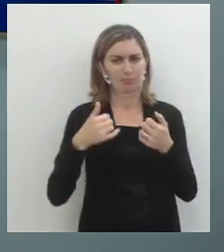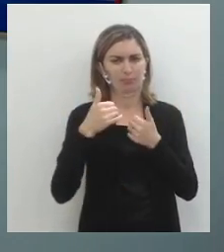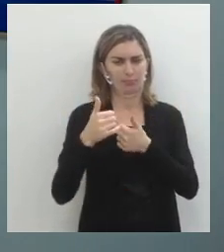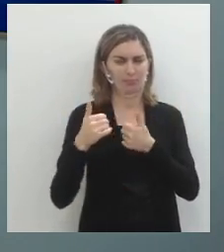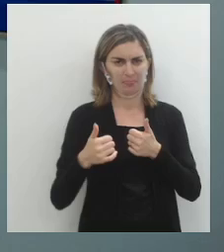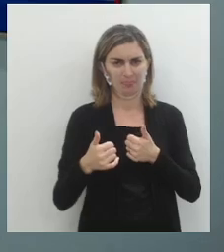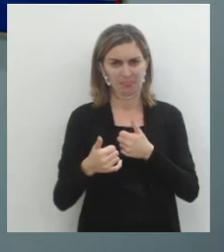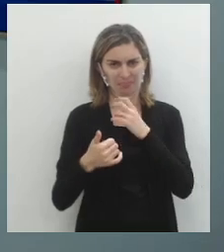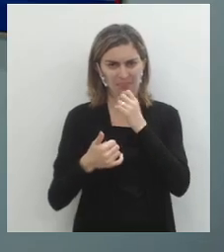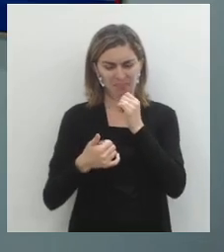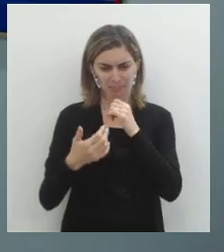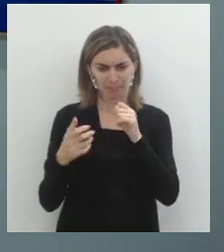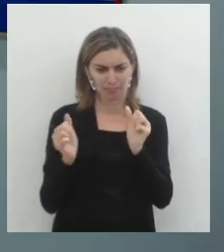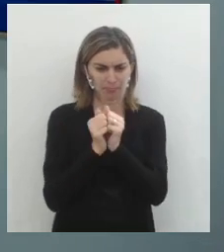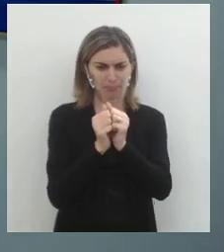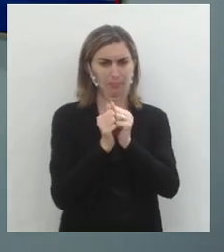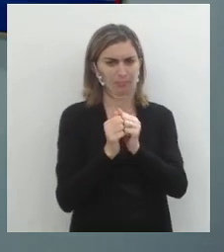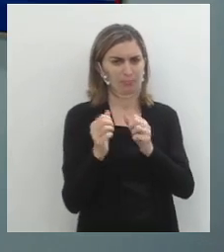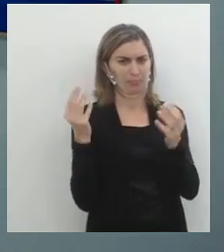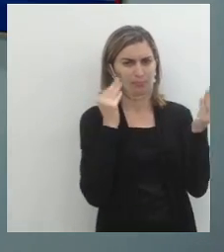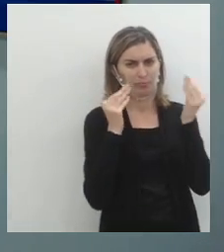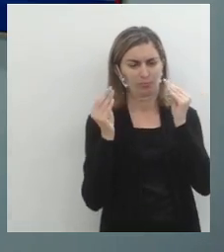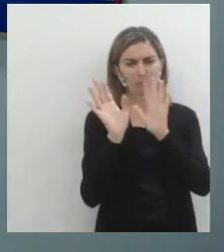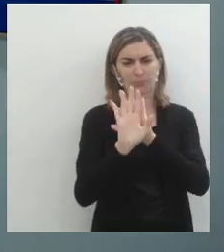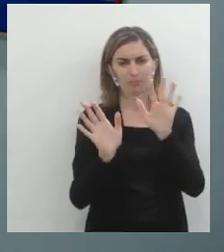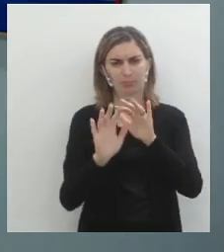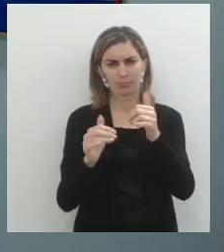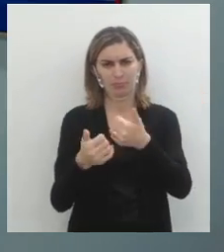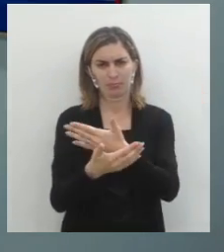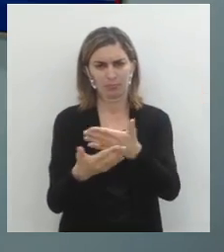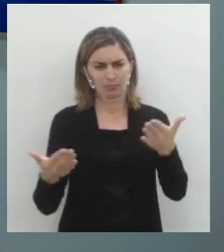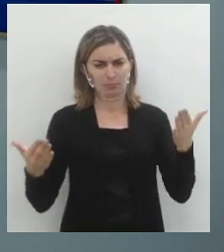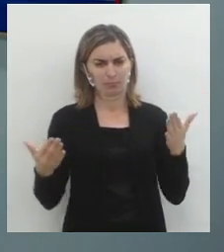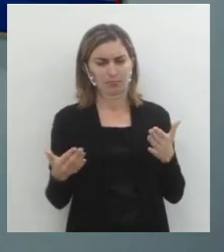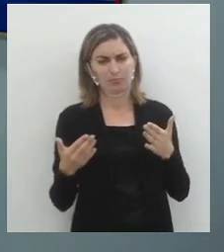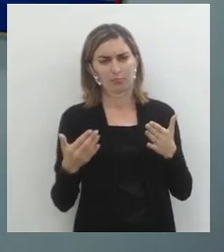muito trabalho, beleza? Tamo junto, cheiro no coração, para você que está